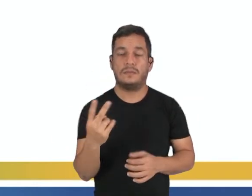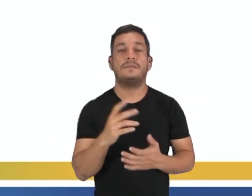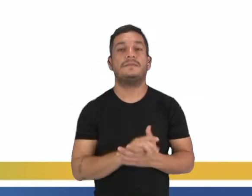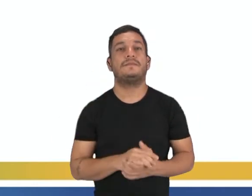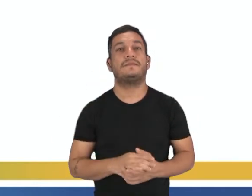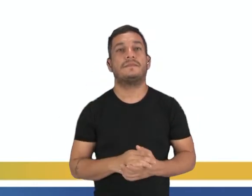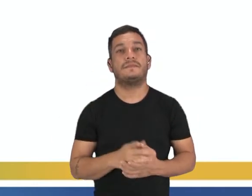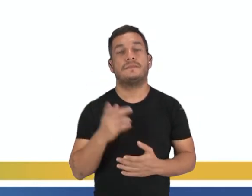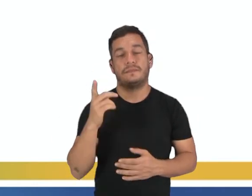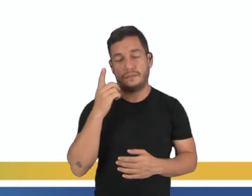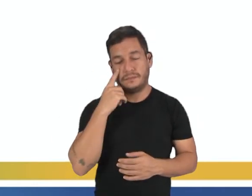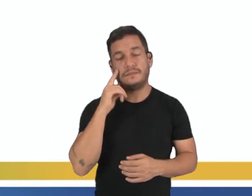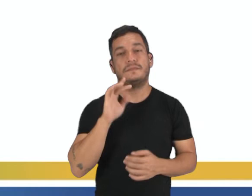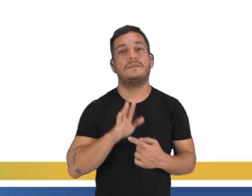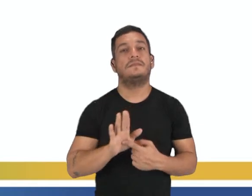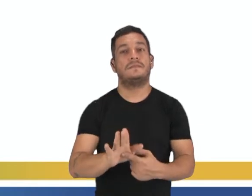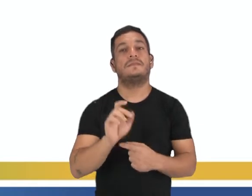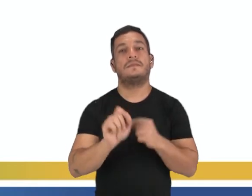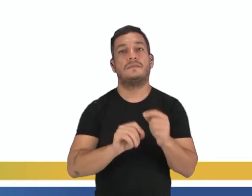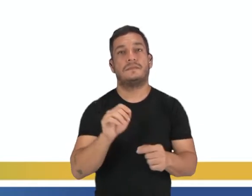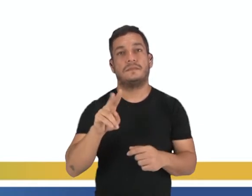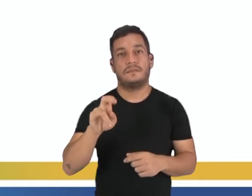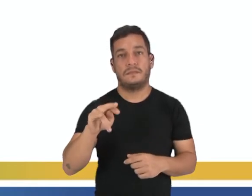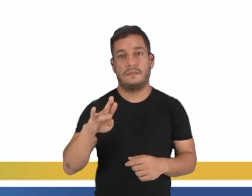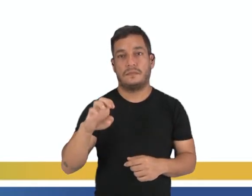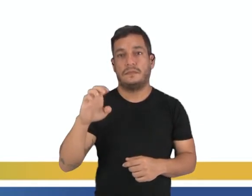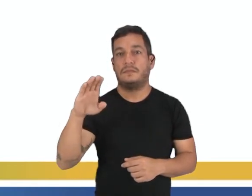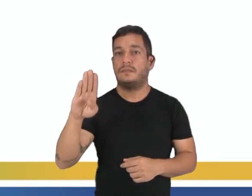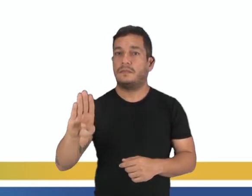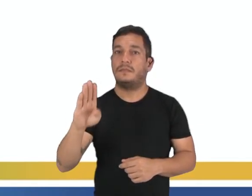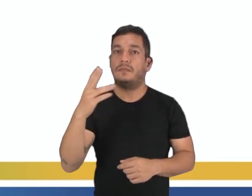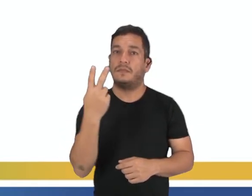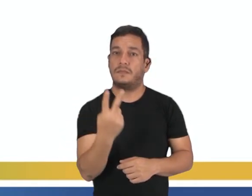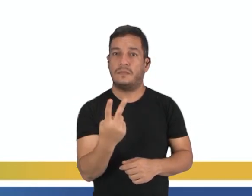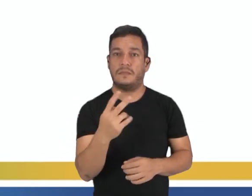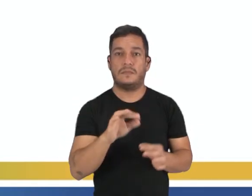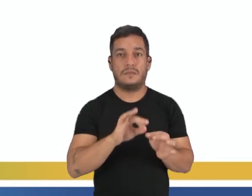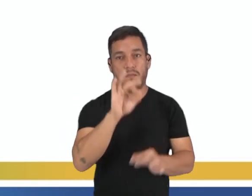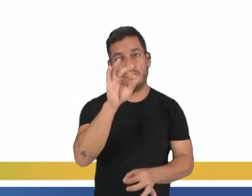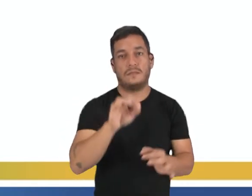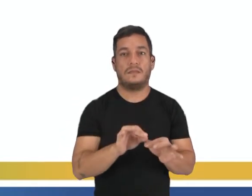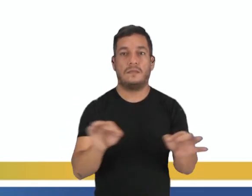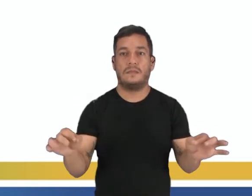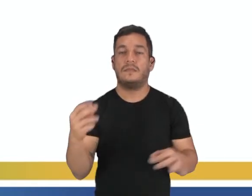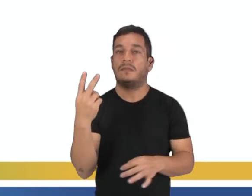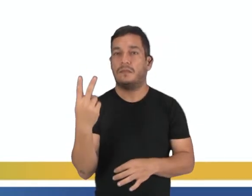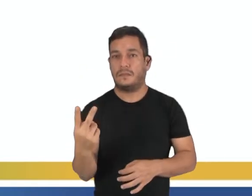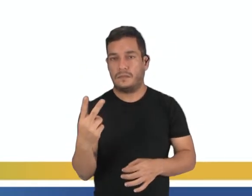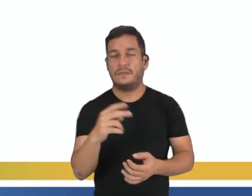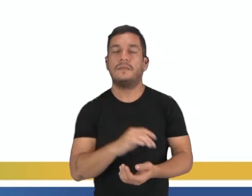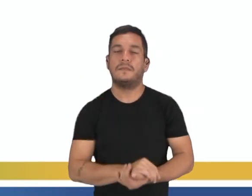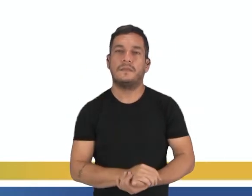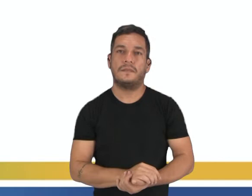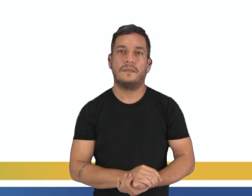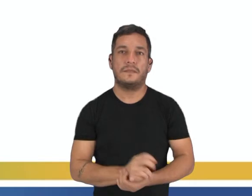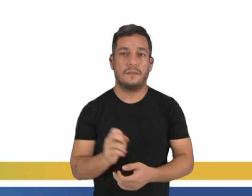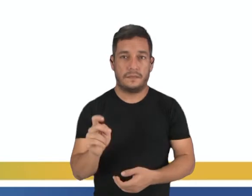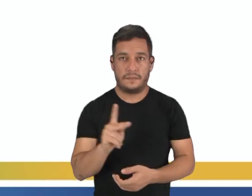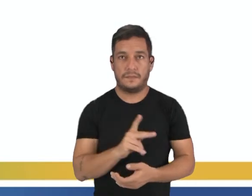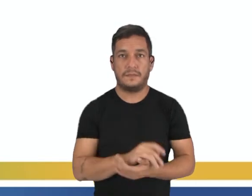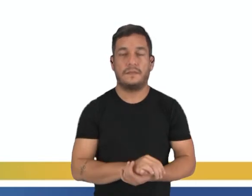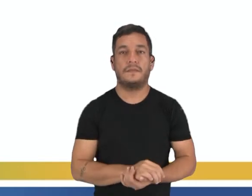Então, nós podemos indicar o vértice B como sendo 2 na horizontal e 2 na vertical,